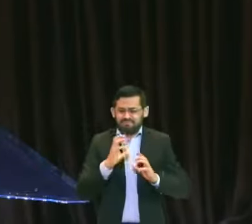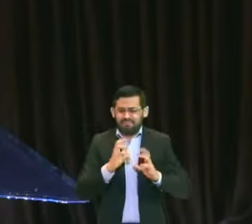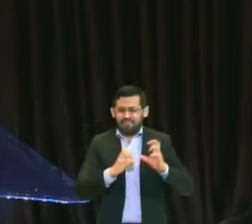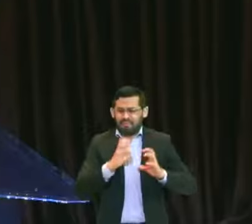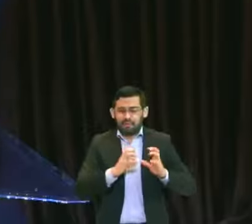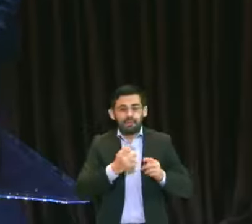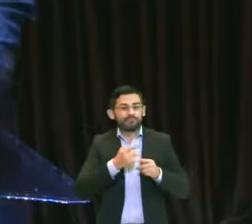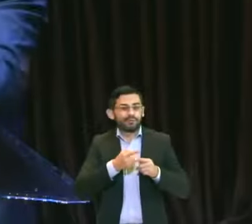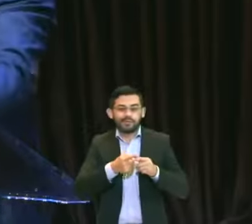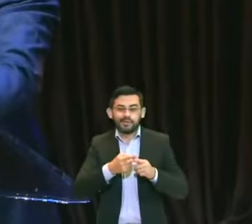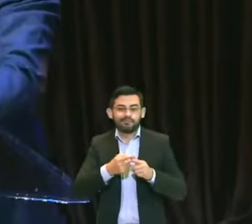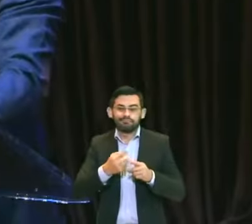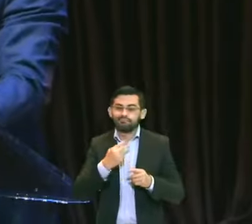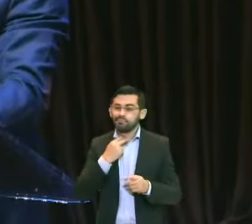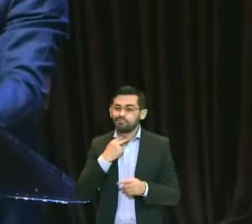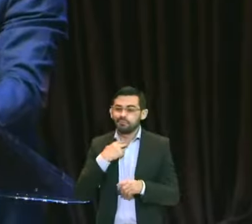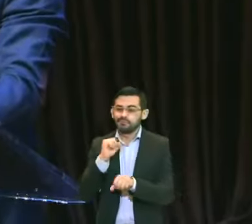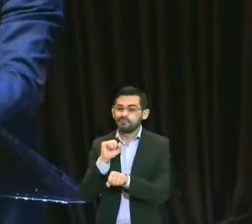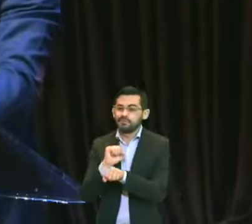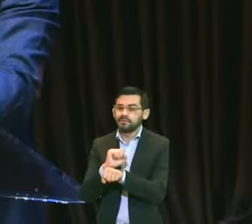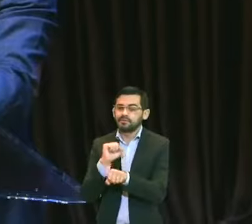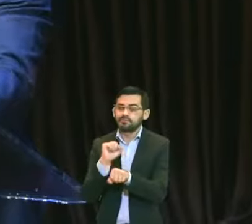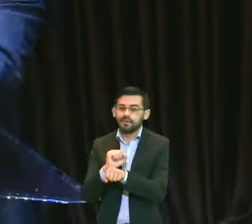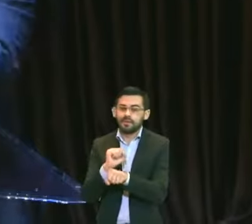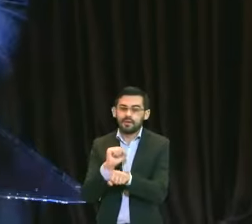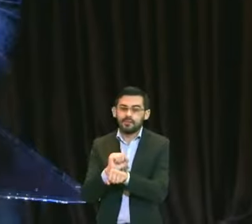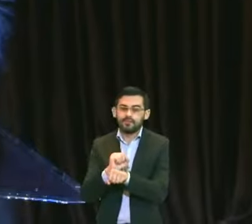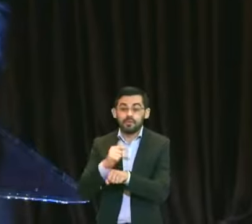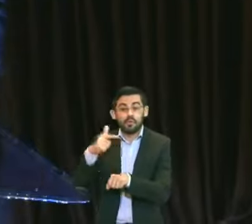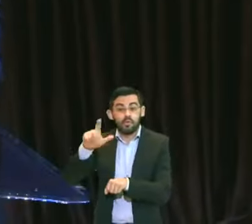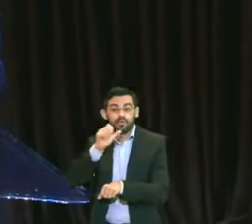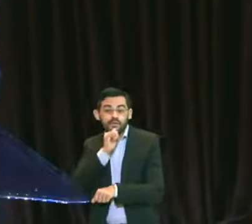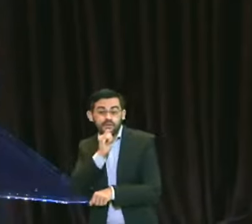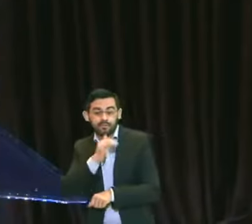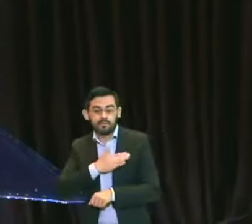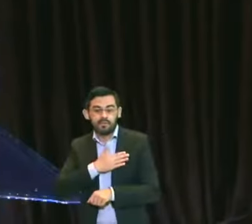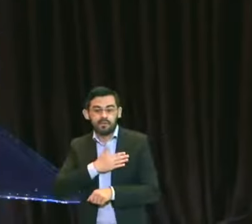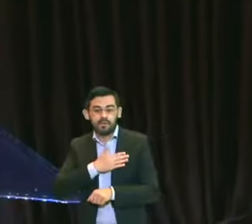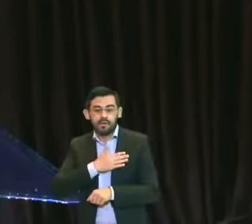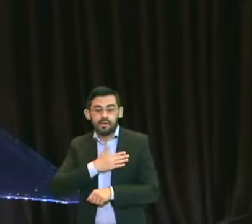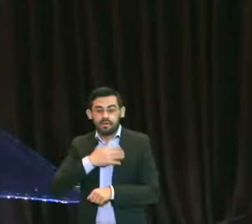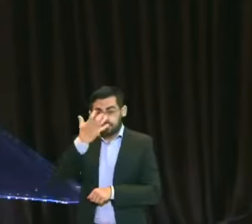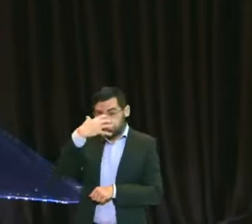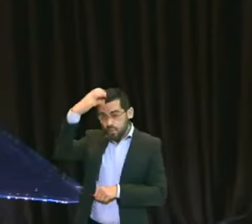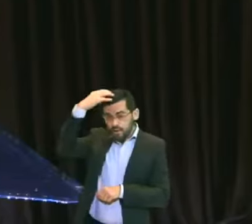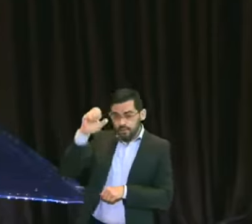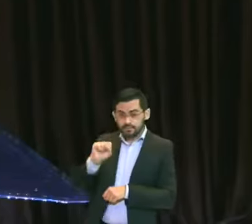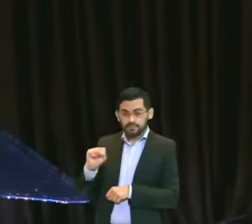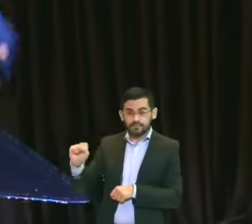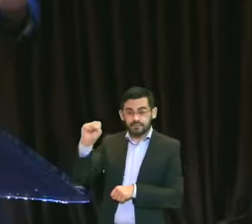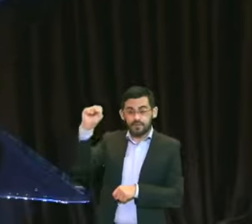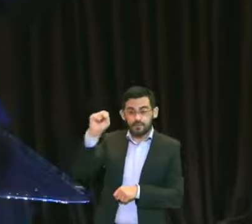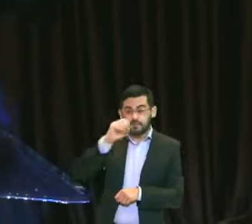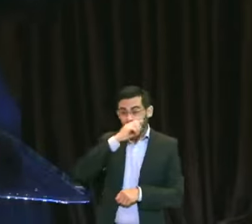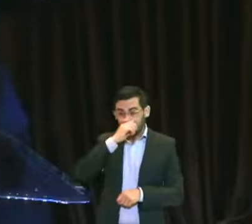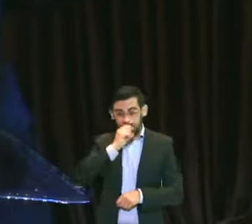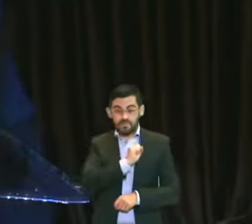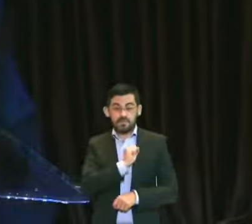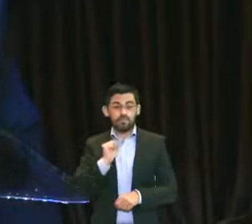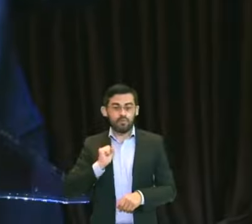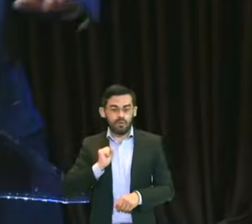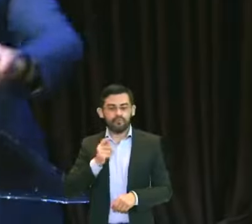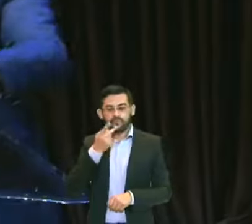brigaiada, porque ele não soube esperar. Outro exemplo para mim é o rei Saul. Samuel tinha